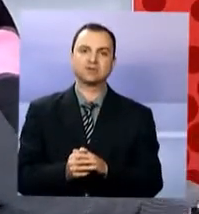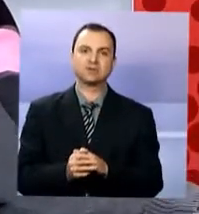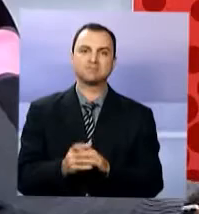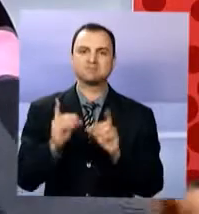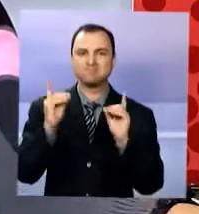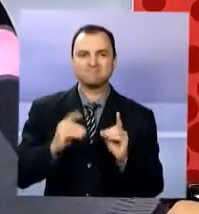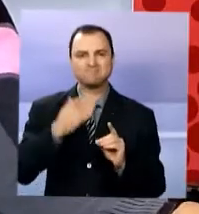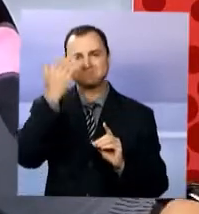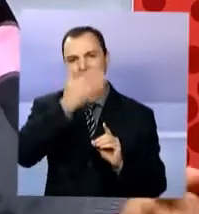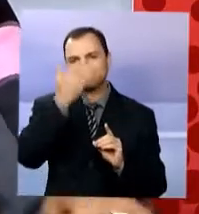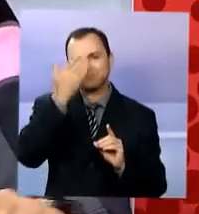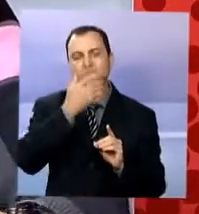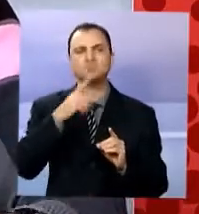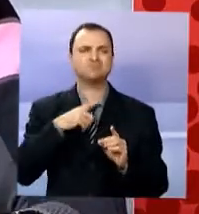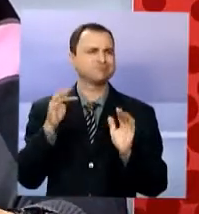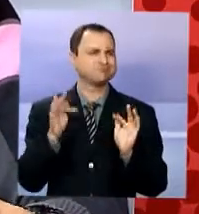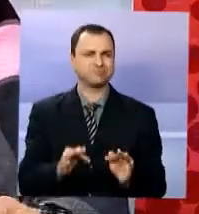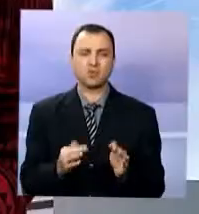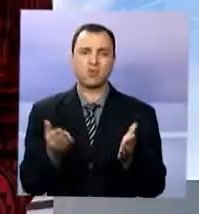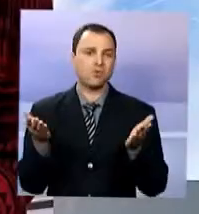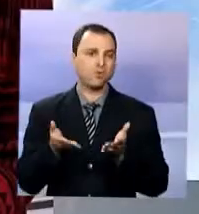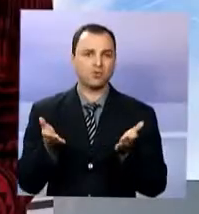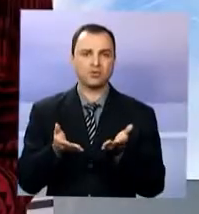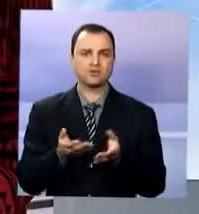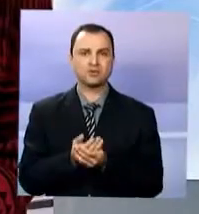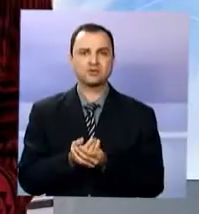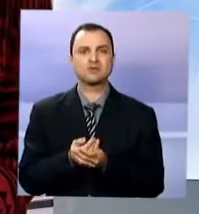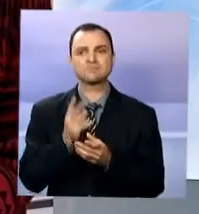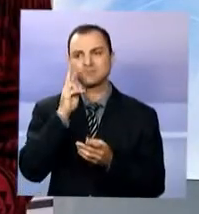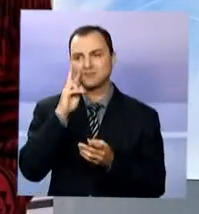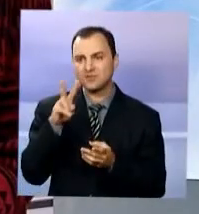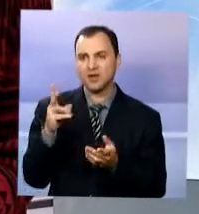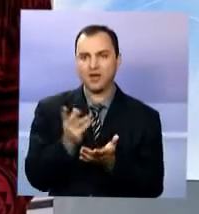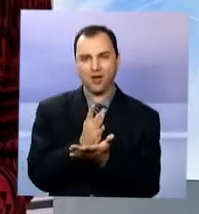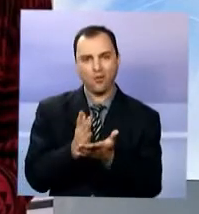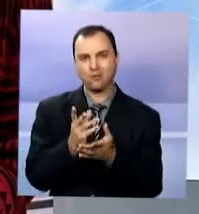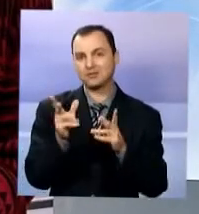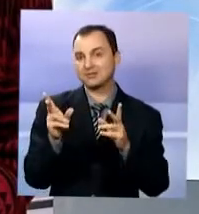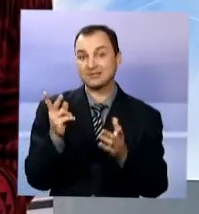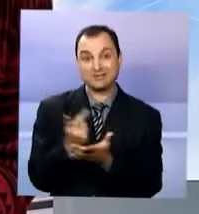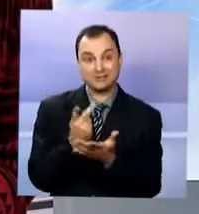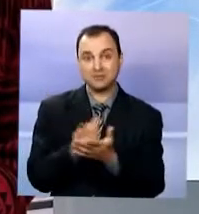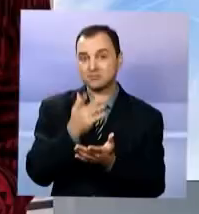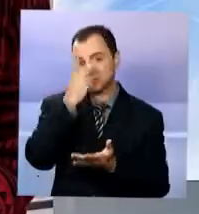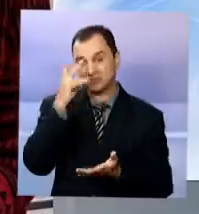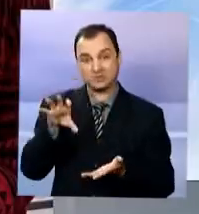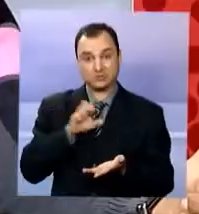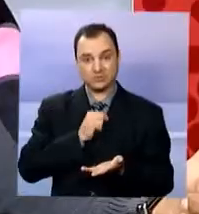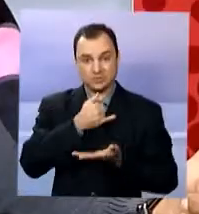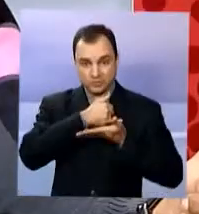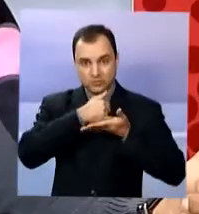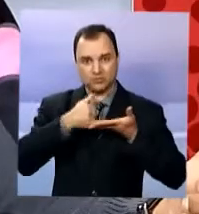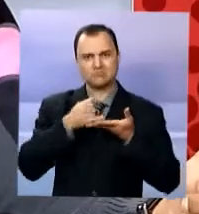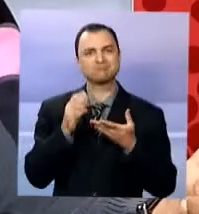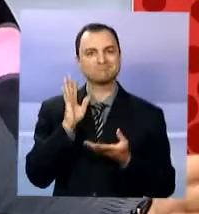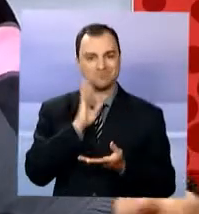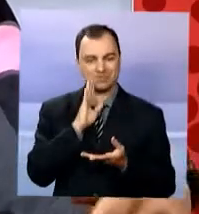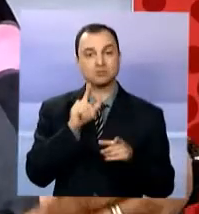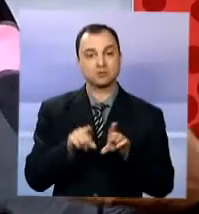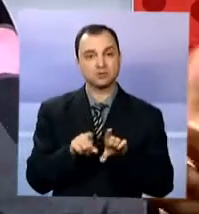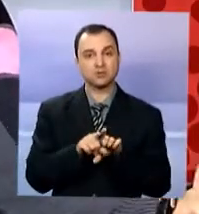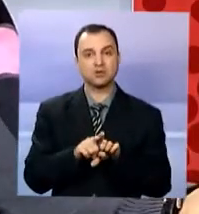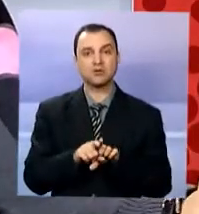deficientes visuais enfim hoje eu já peguei alguns trabalhos com drogados né que que é muito interessante